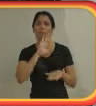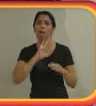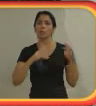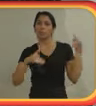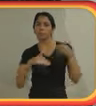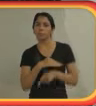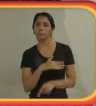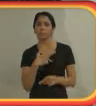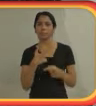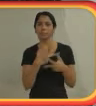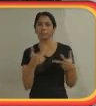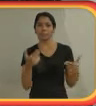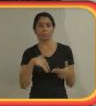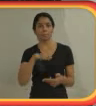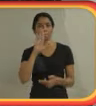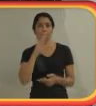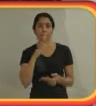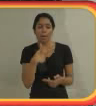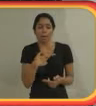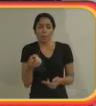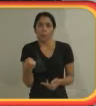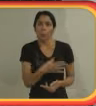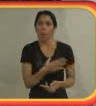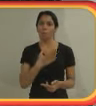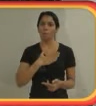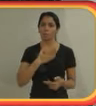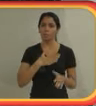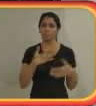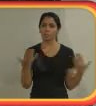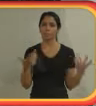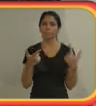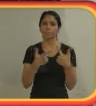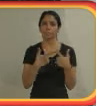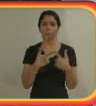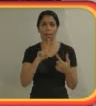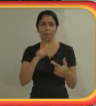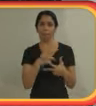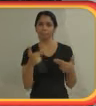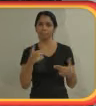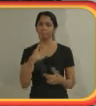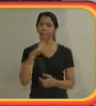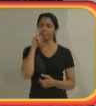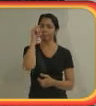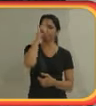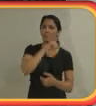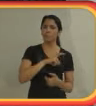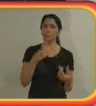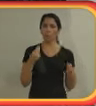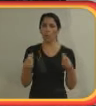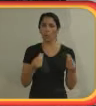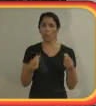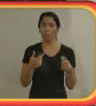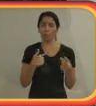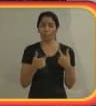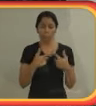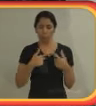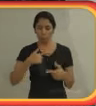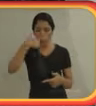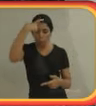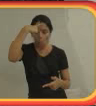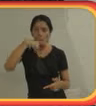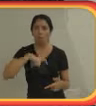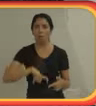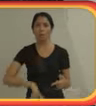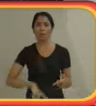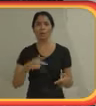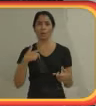íntimo, foi assim, foi uma coisa que era nova para mim ainda. É uma coisa que era complicado para eu lidar ainda,